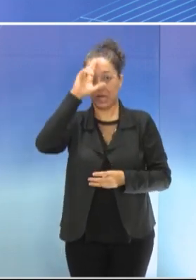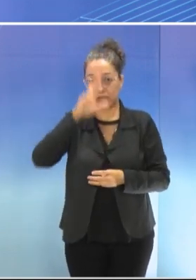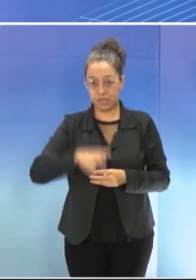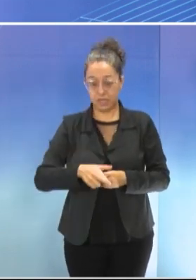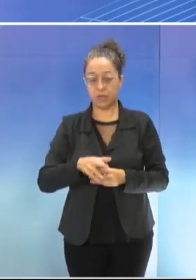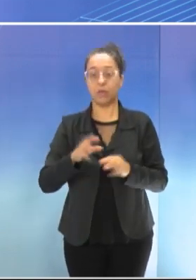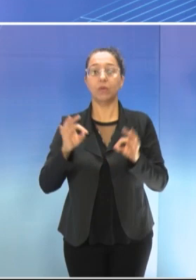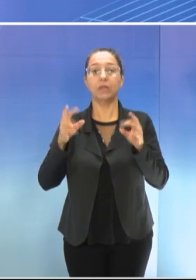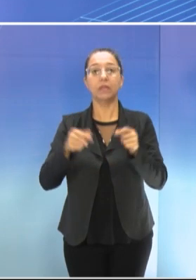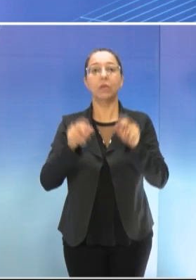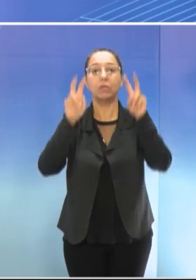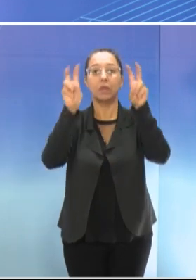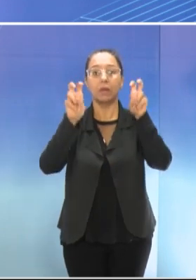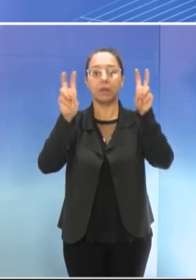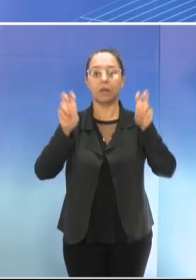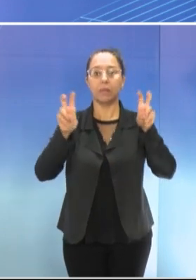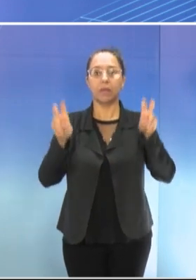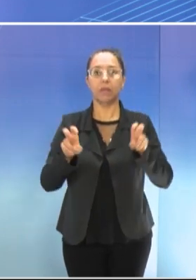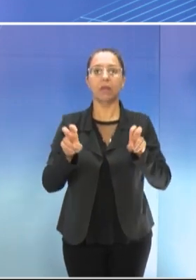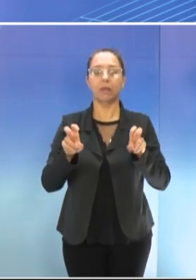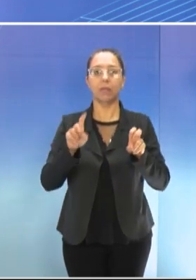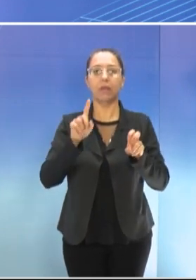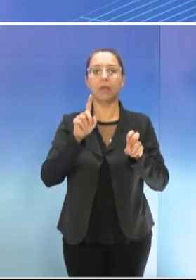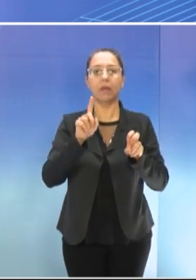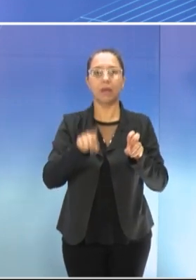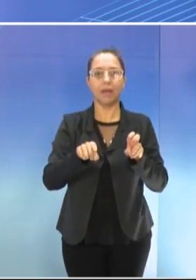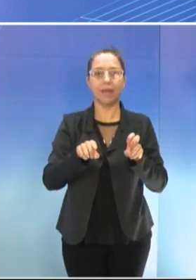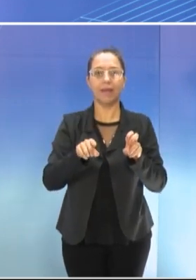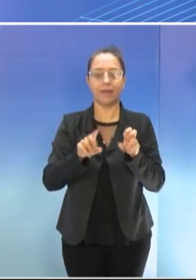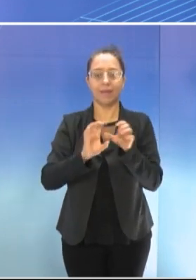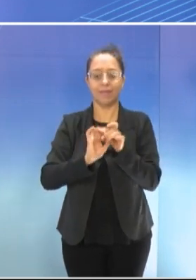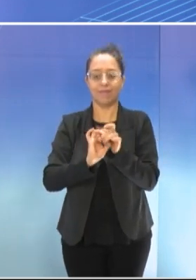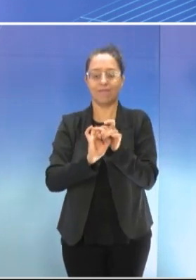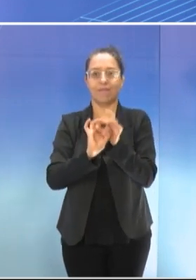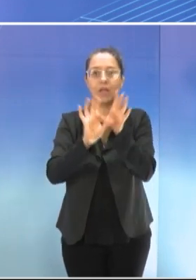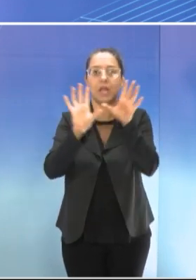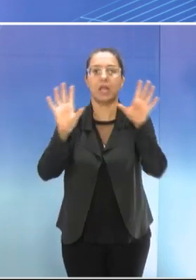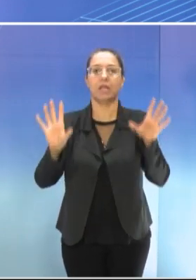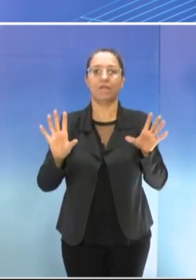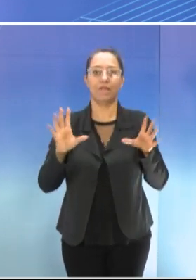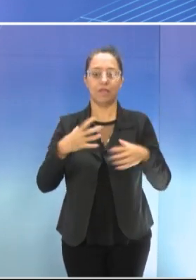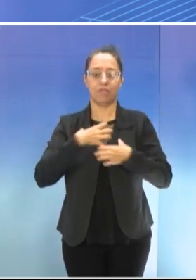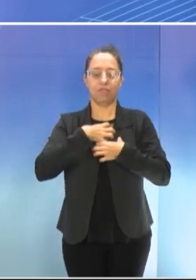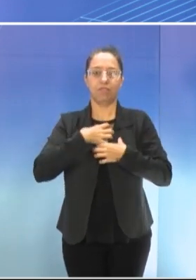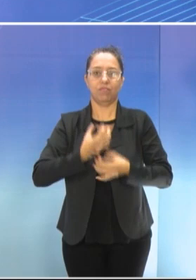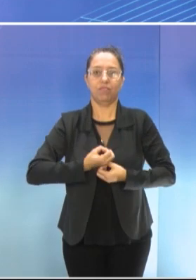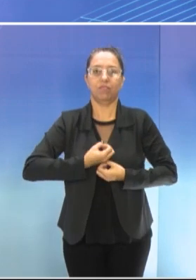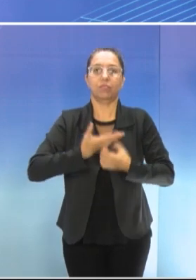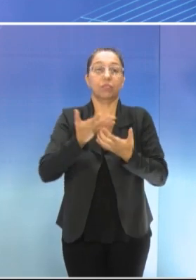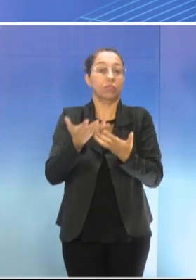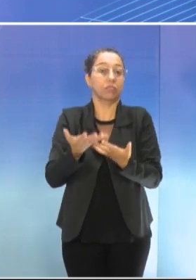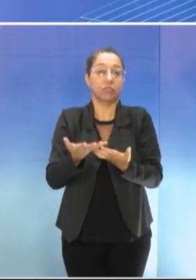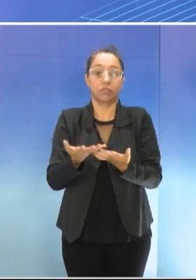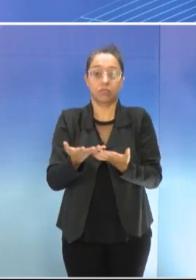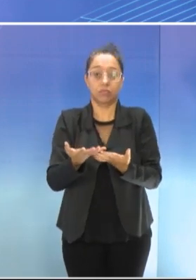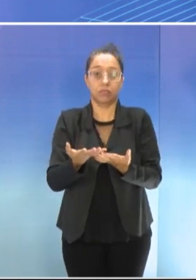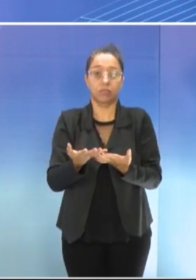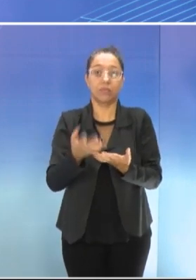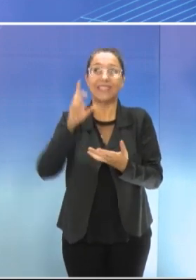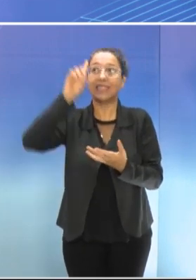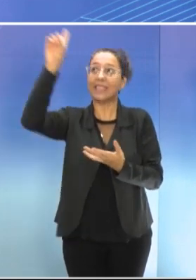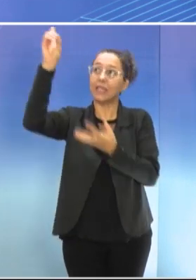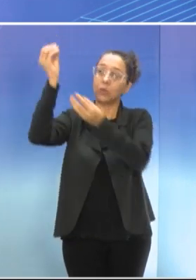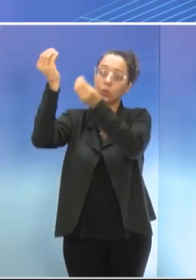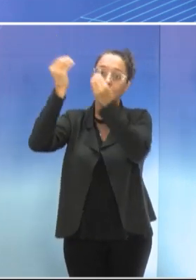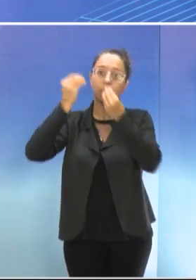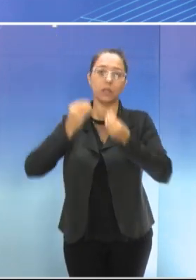caso, eles estão trabalhando esse tema que se chama o livre-arbítrio, né? Deus deu esse livre-arbítrio por